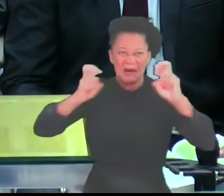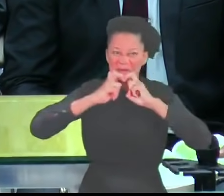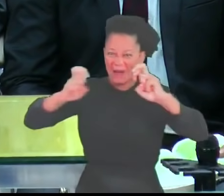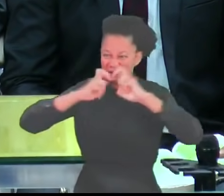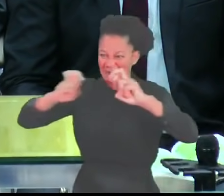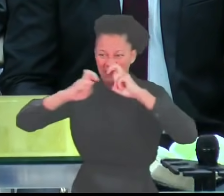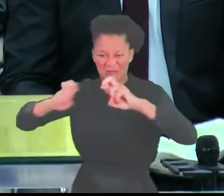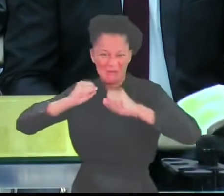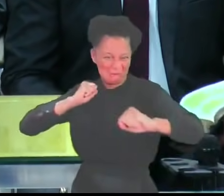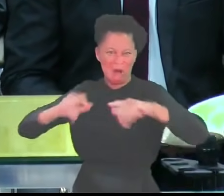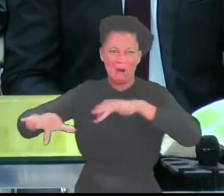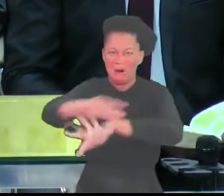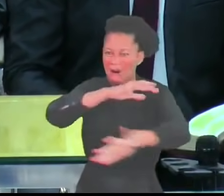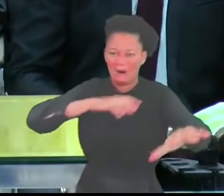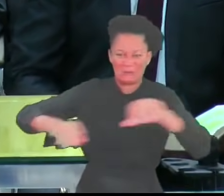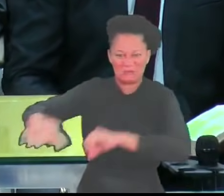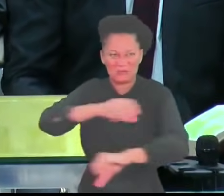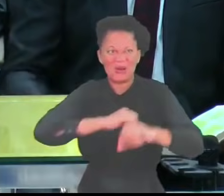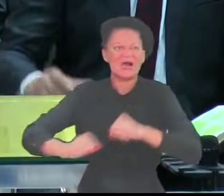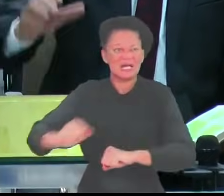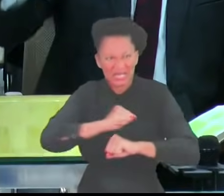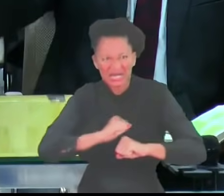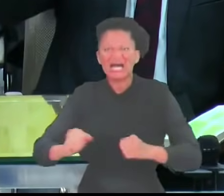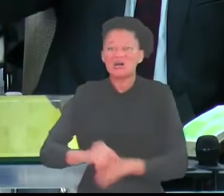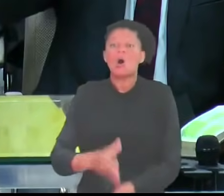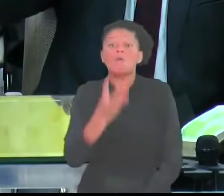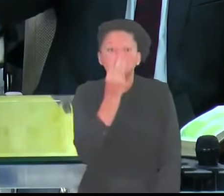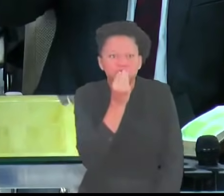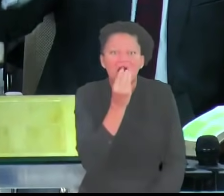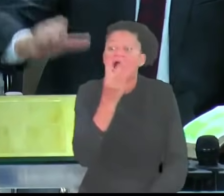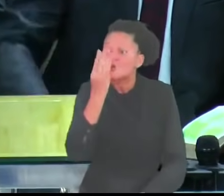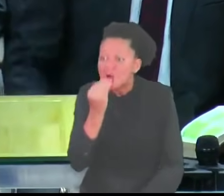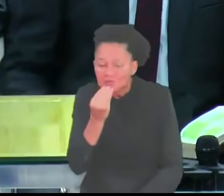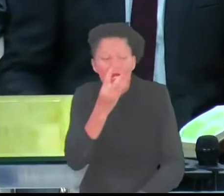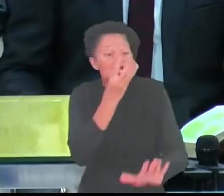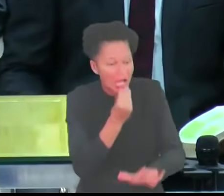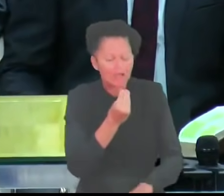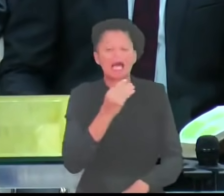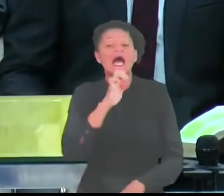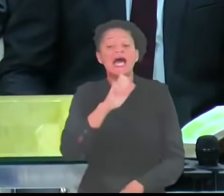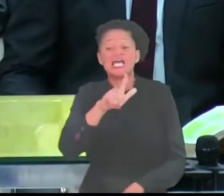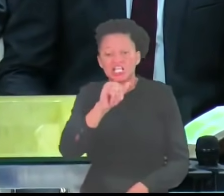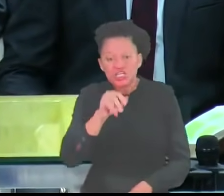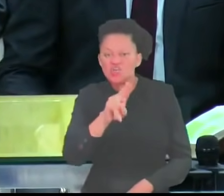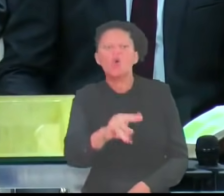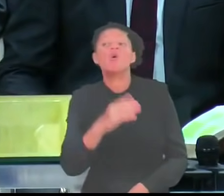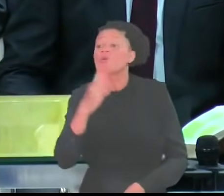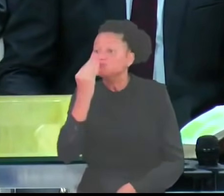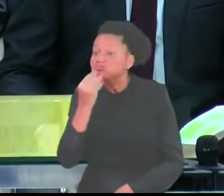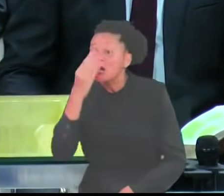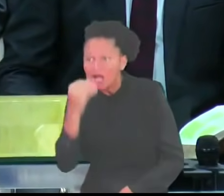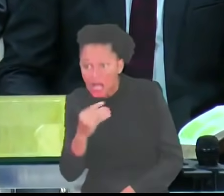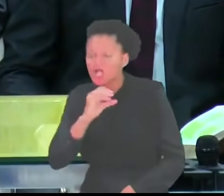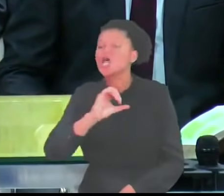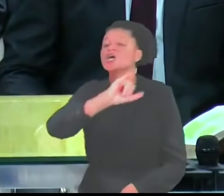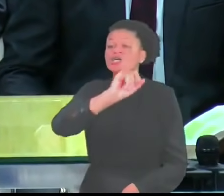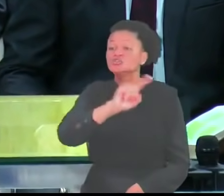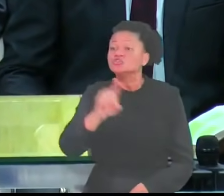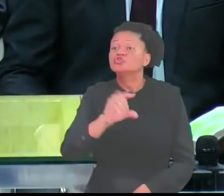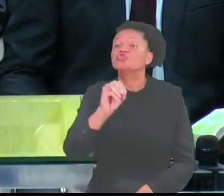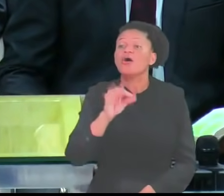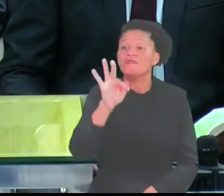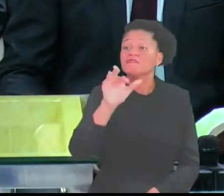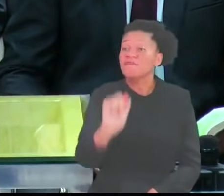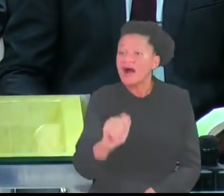Jeová bradando na terra. Cala Eliú, cala, cala Eliú, cala Elifaz, cala Bildade, cala Zofá, cala Jó, e